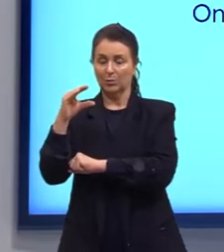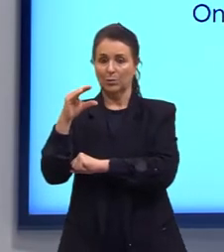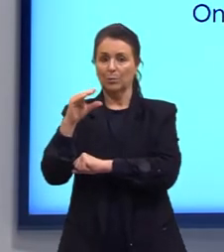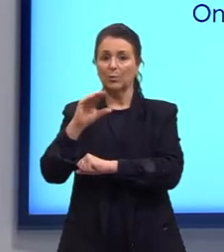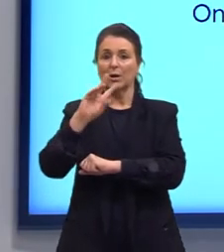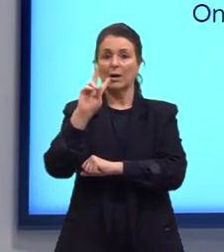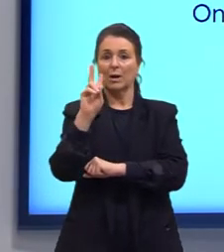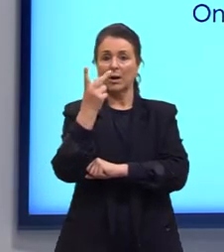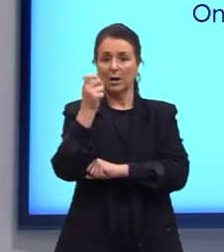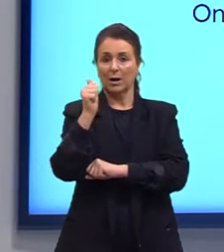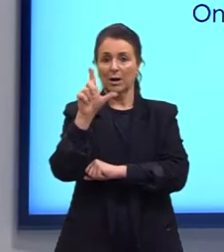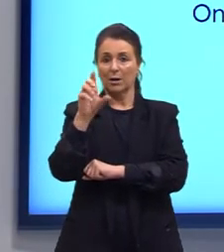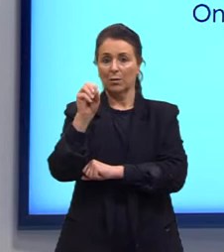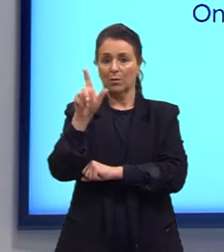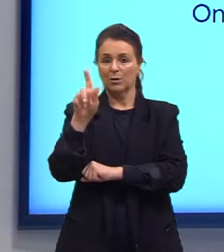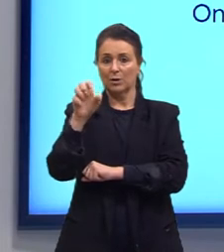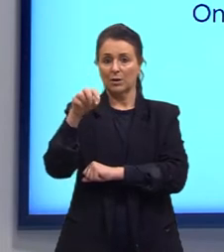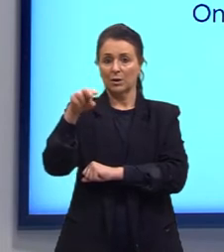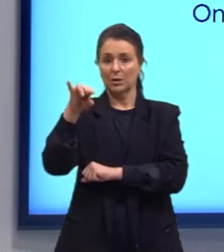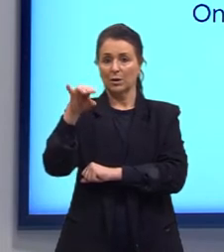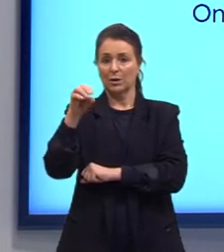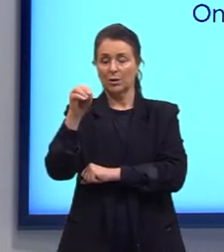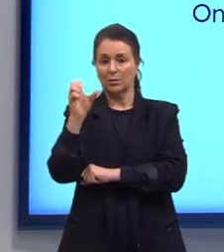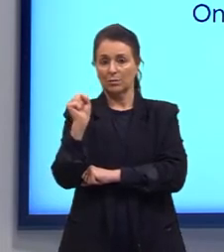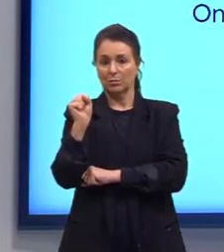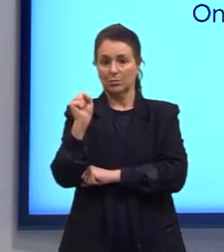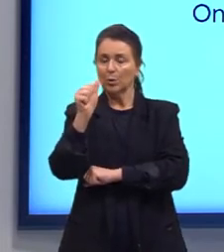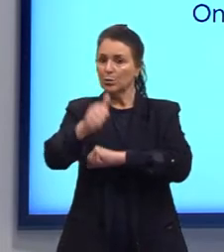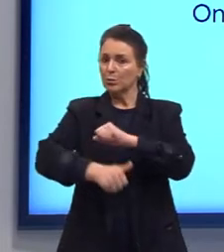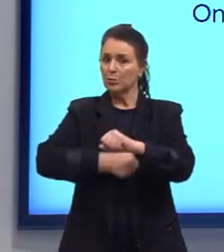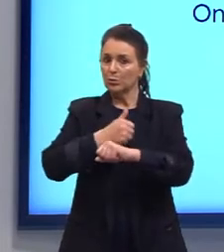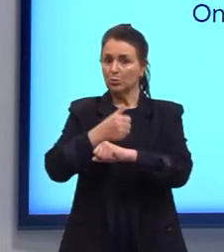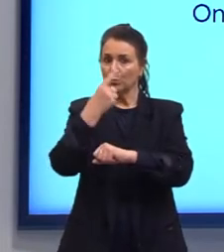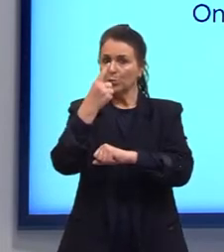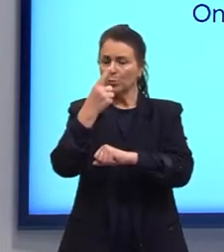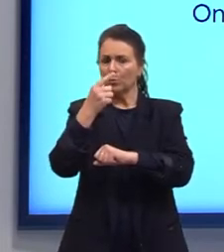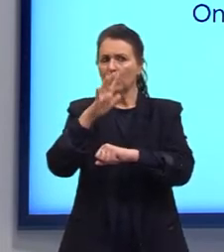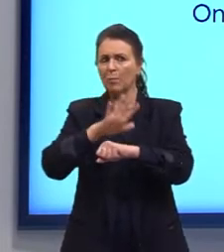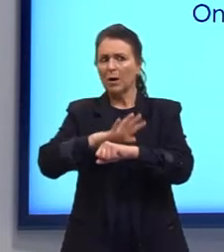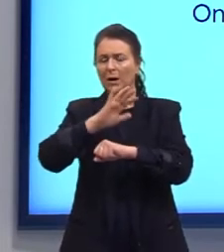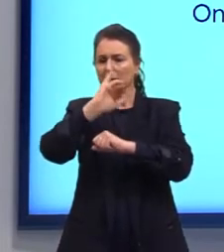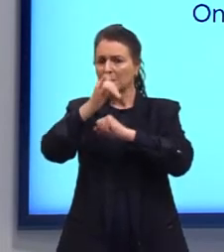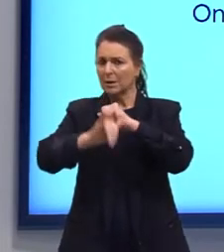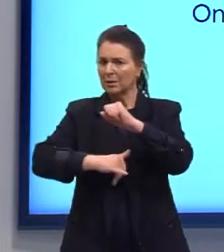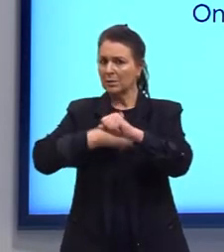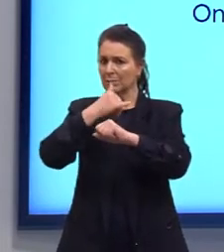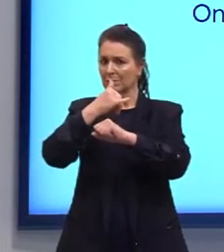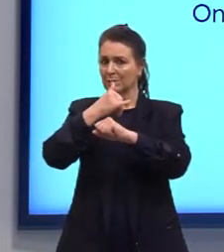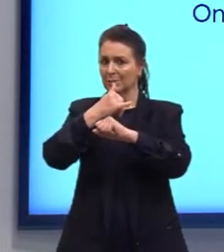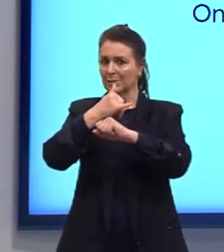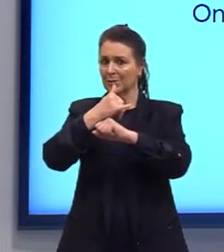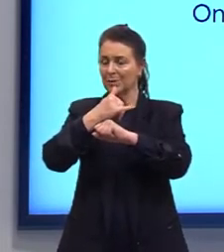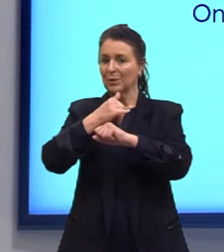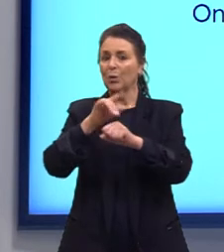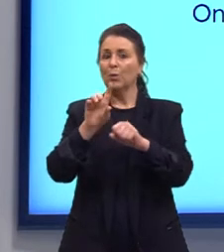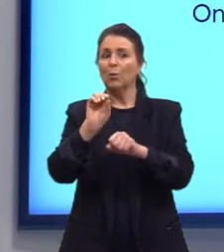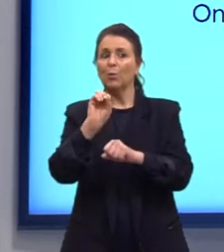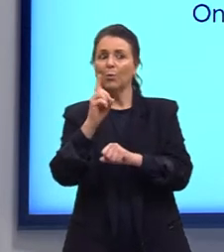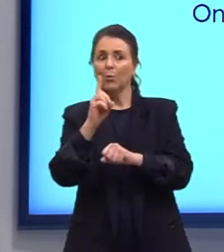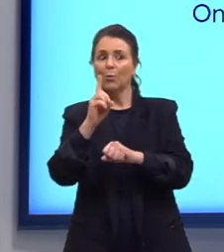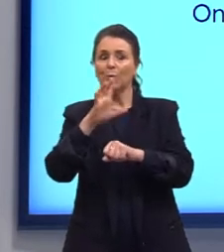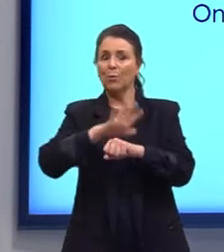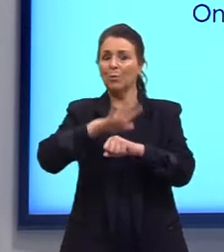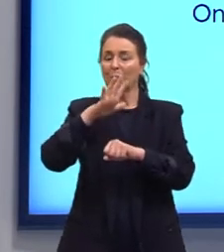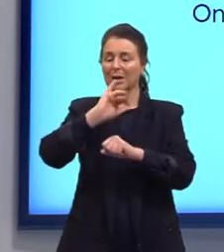halogênios eu posso substituir um ou mais átomos de hidrogênio de um hidrocarboneto por um ou mais